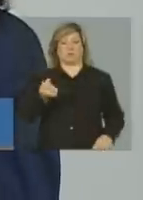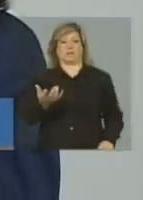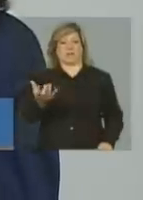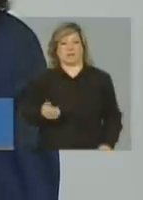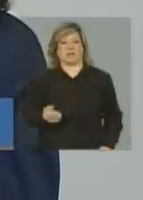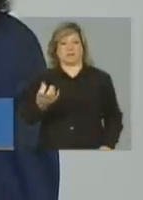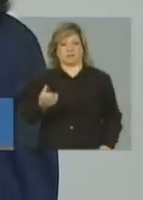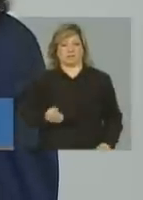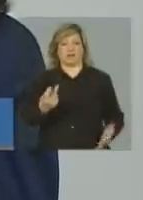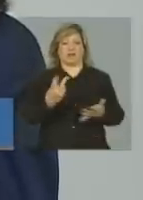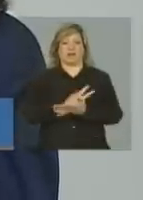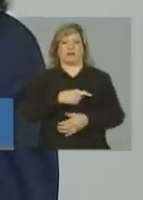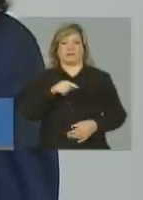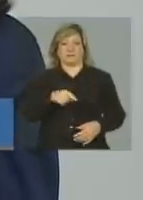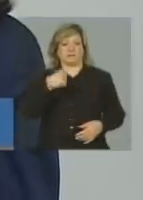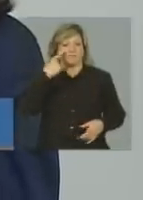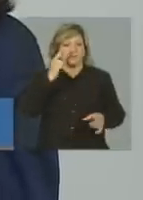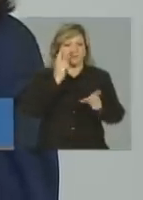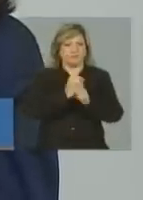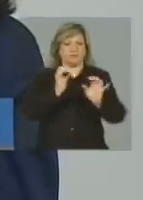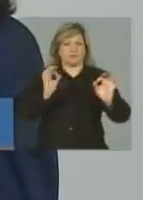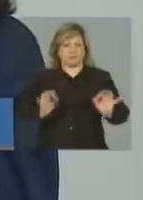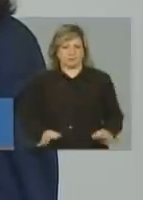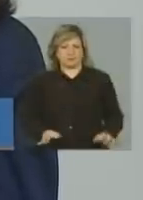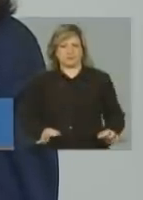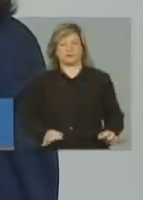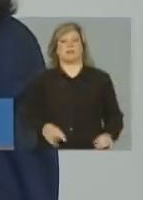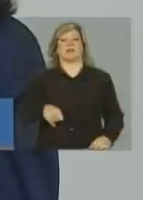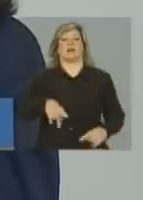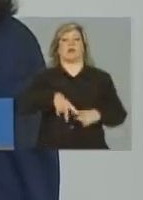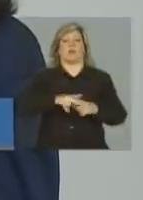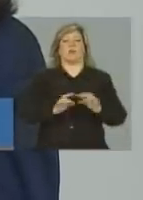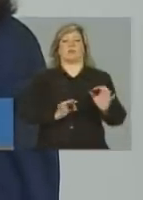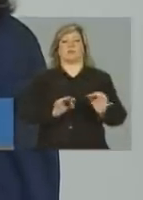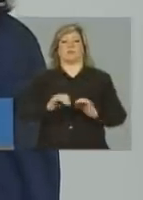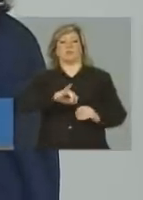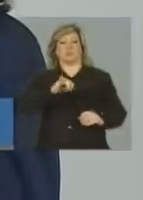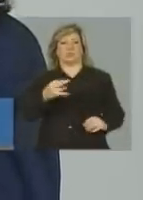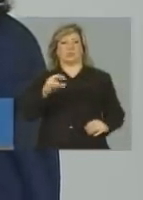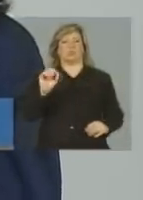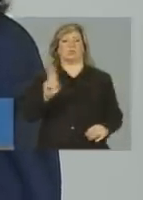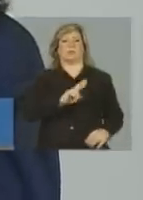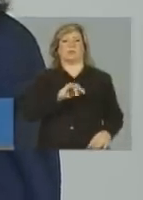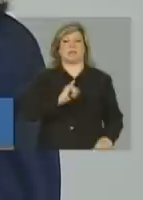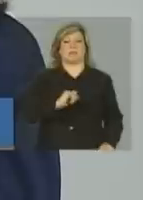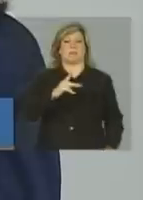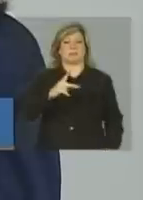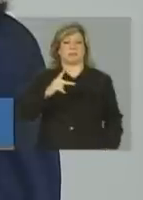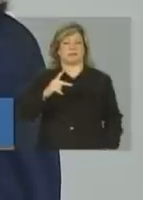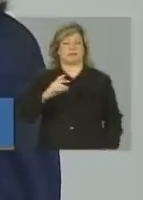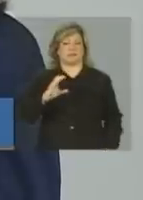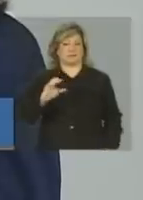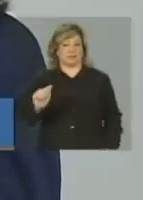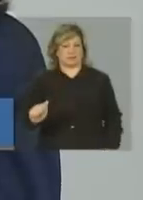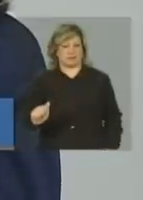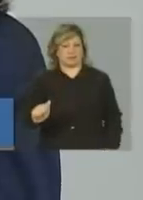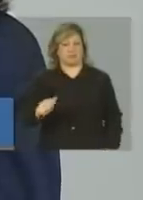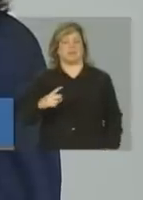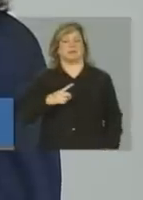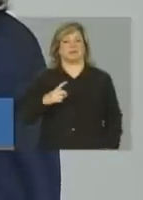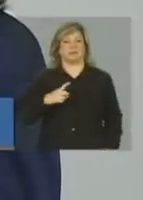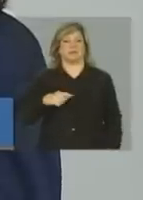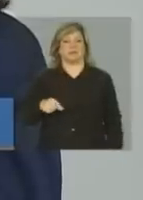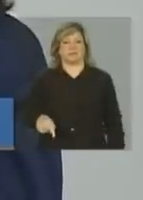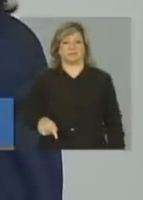que recebeu indevidamente, né, foi identificado, a correção é com base no IPCA, Índice de Preço ao